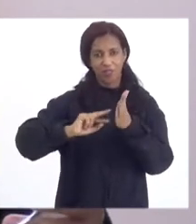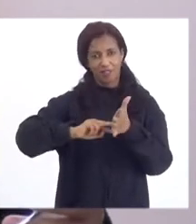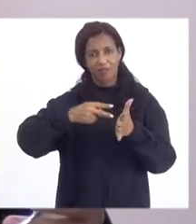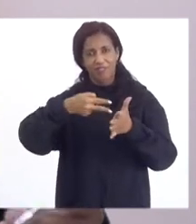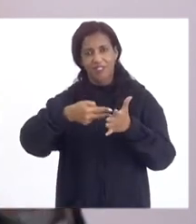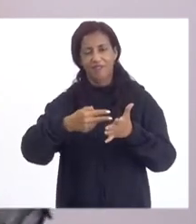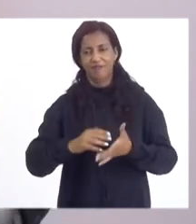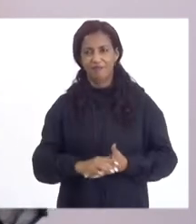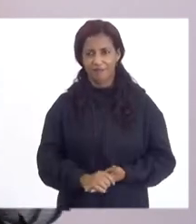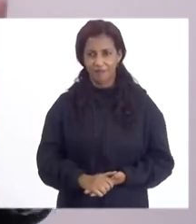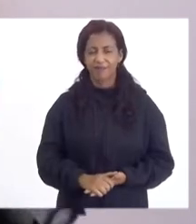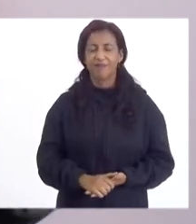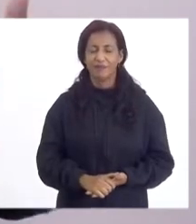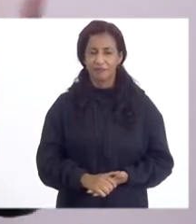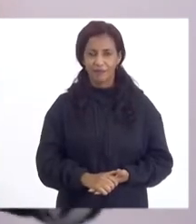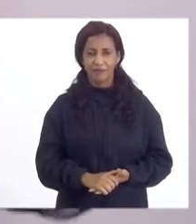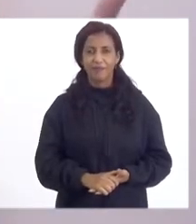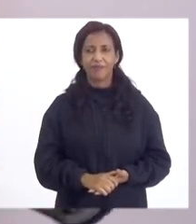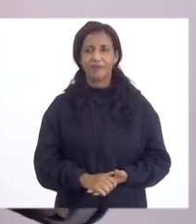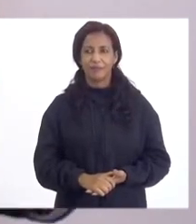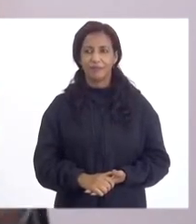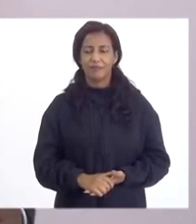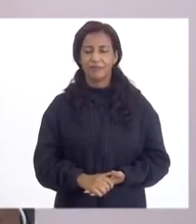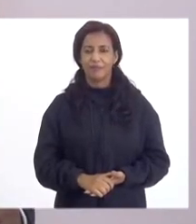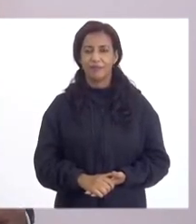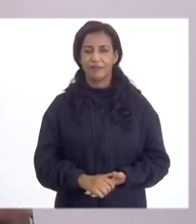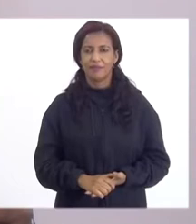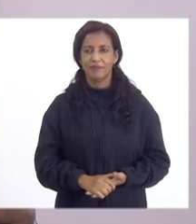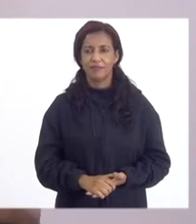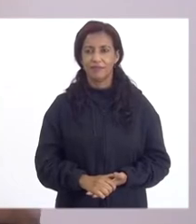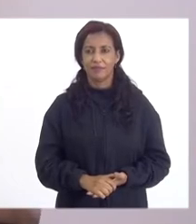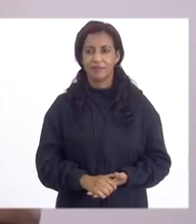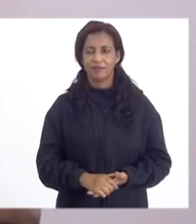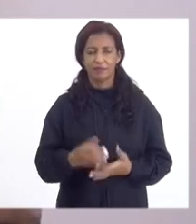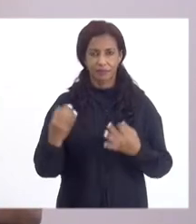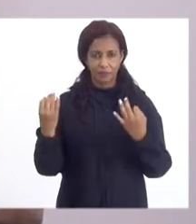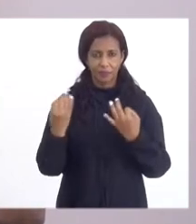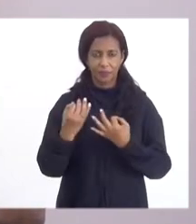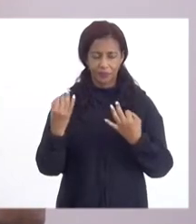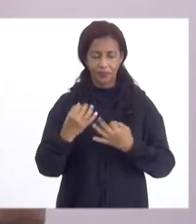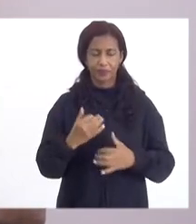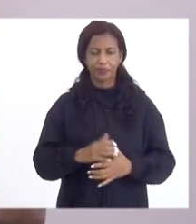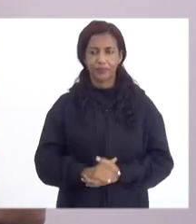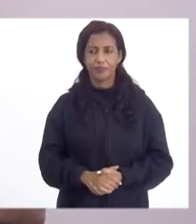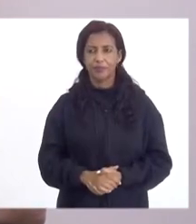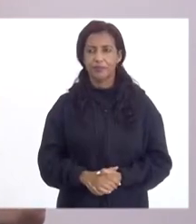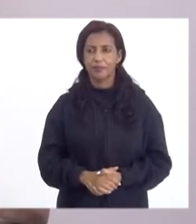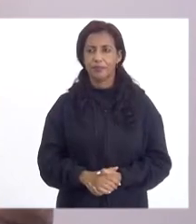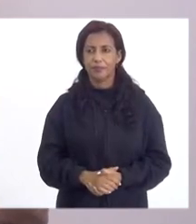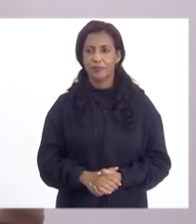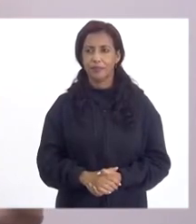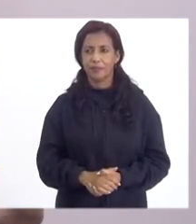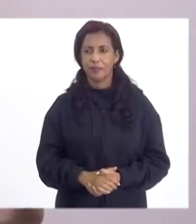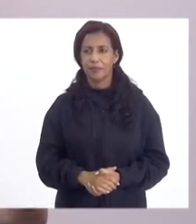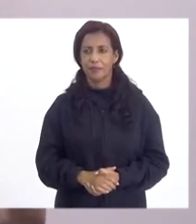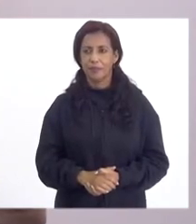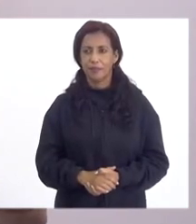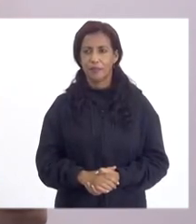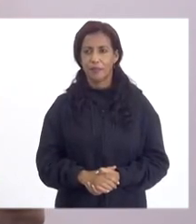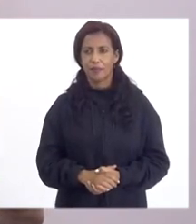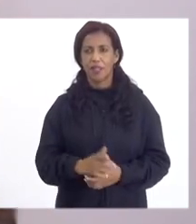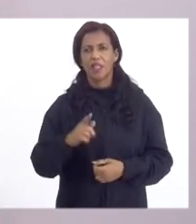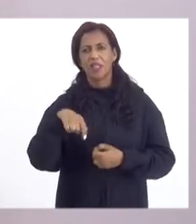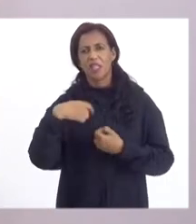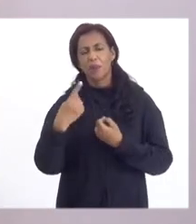4705. Perfeito. E o do Canella está alterando a 4705. Está perfeito. Foi isso. Depois o Canella dá coautoria,